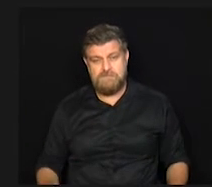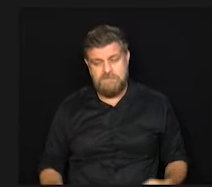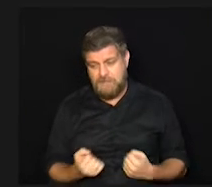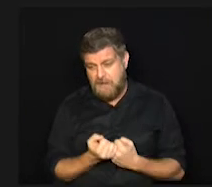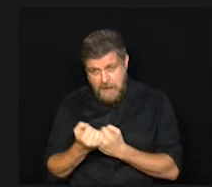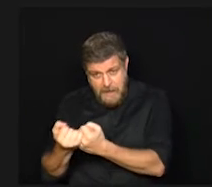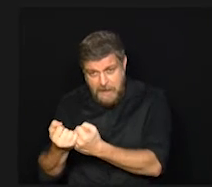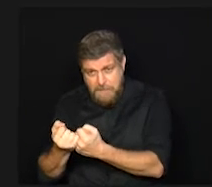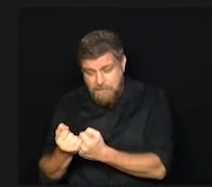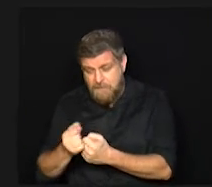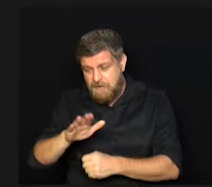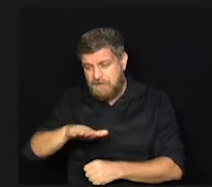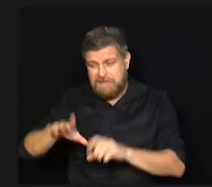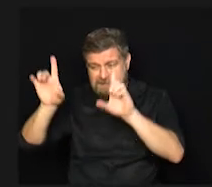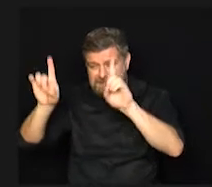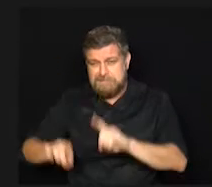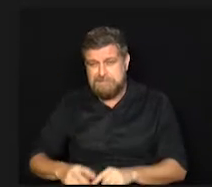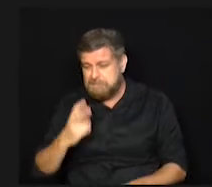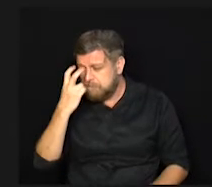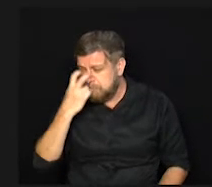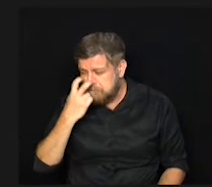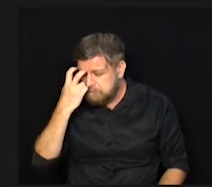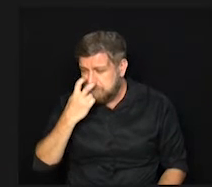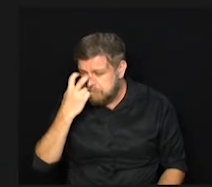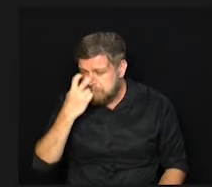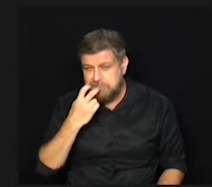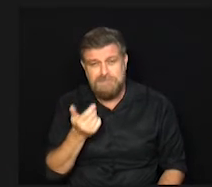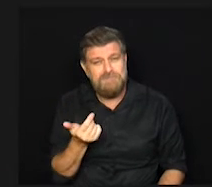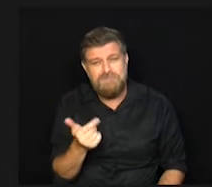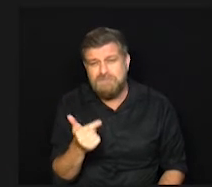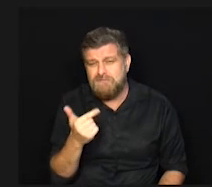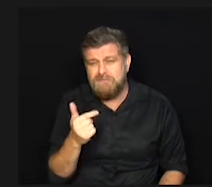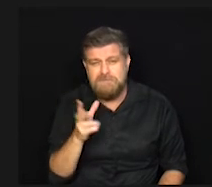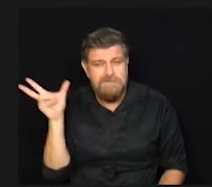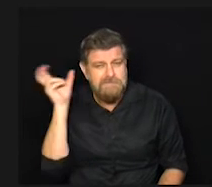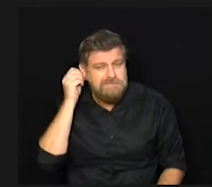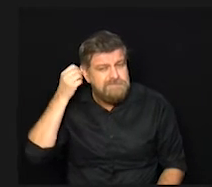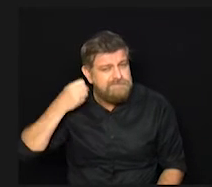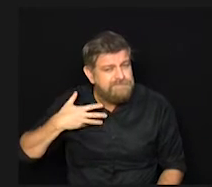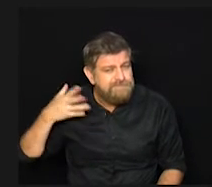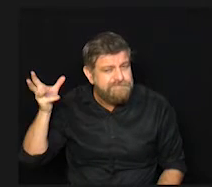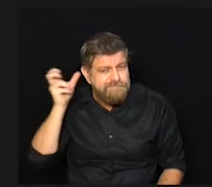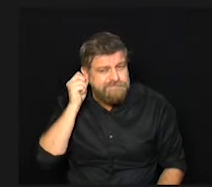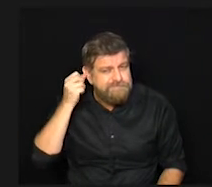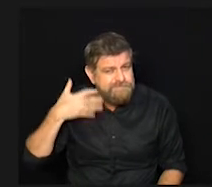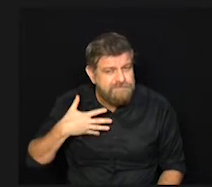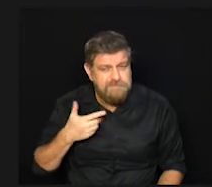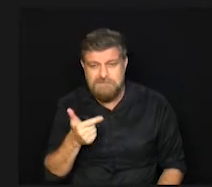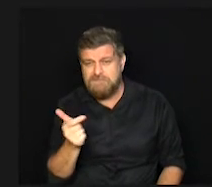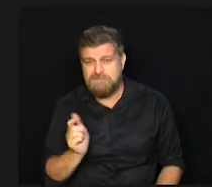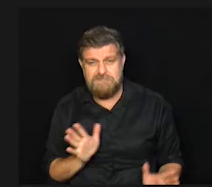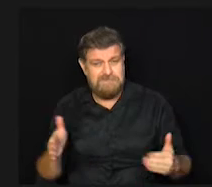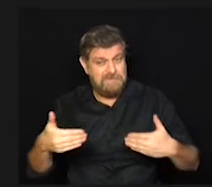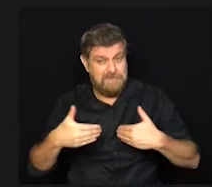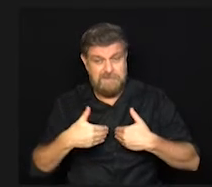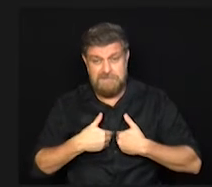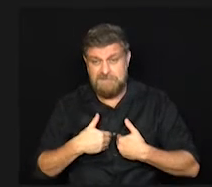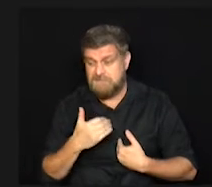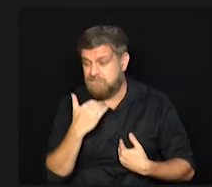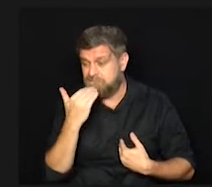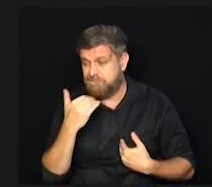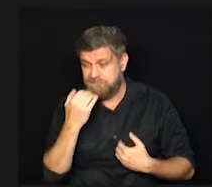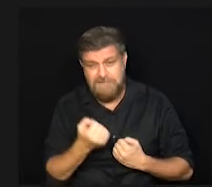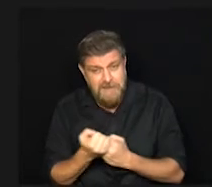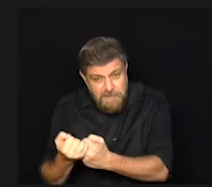criança que tem a deficiência visual, que não tem o suporte para a criança que é autista. Então,